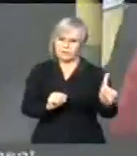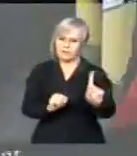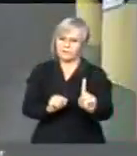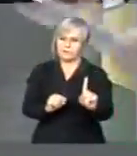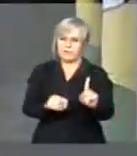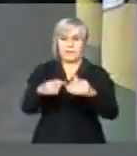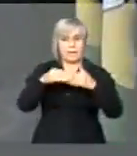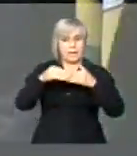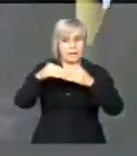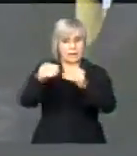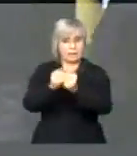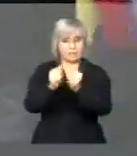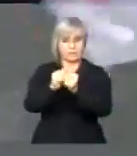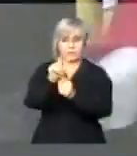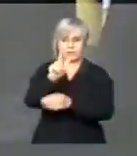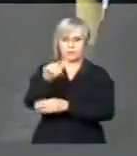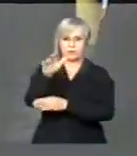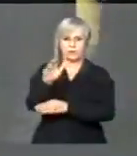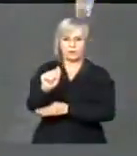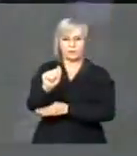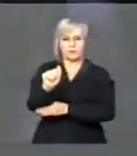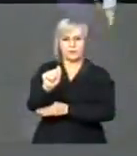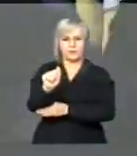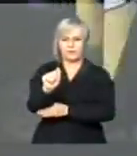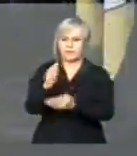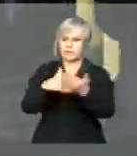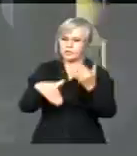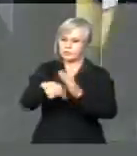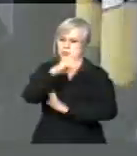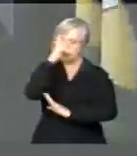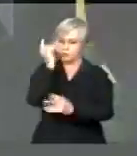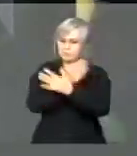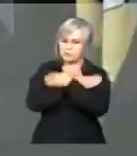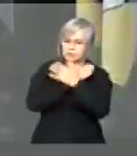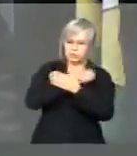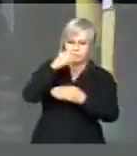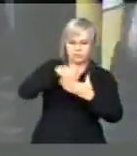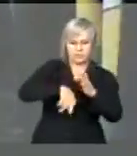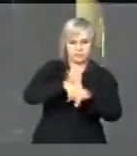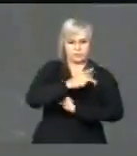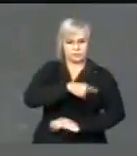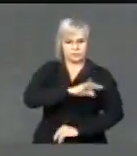você. E leve o Lula junto e os vagabundos do